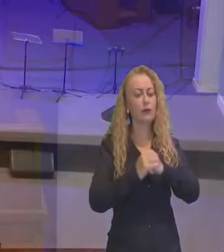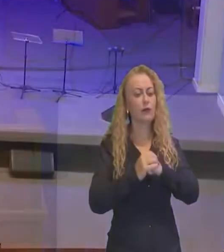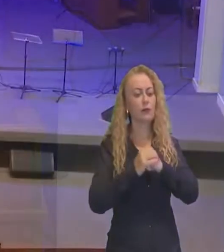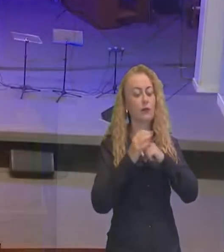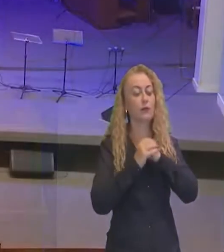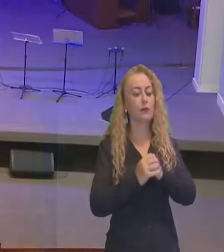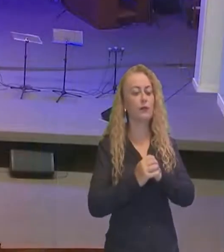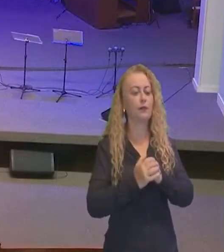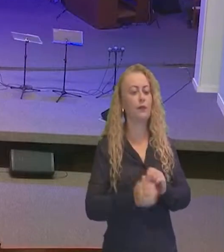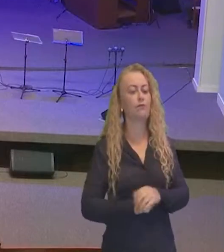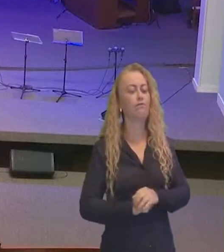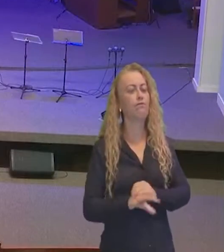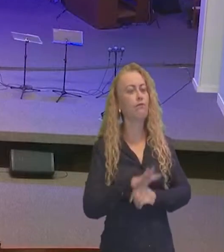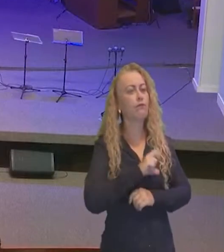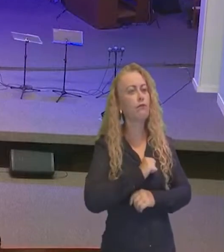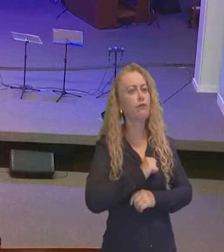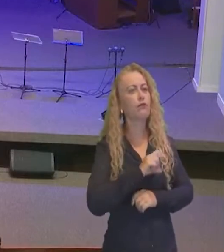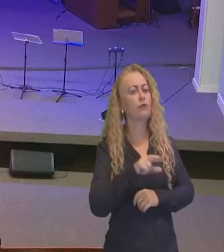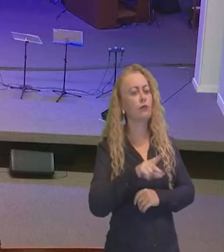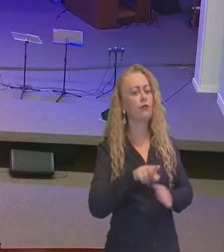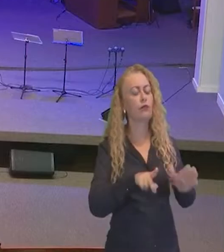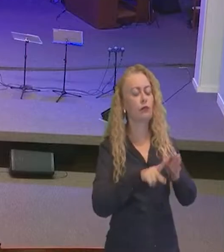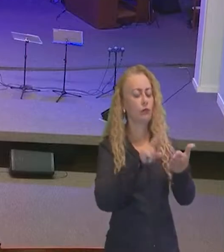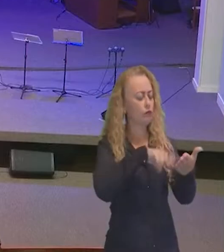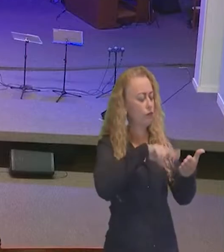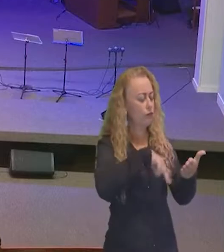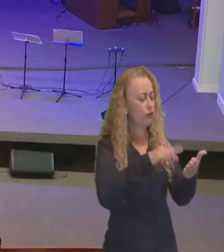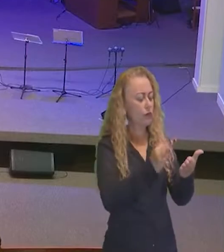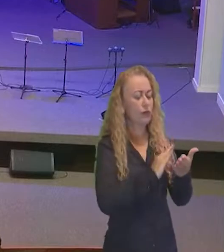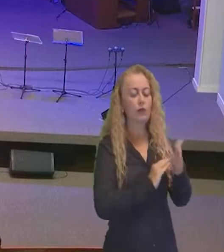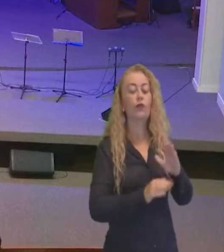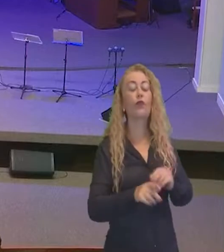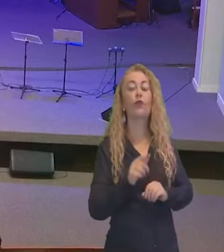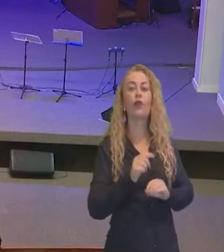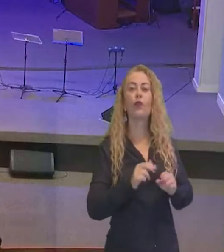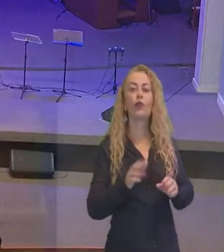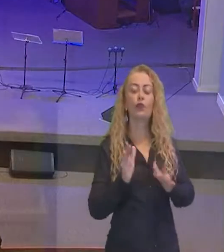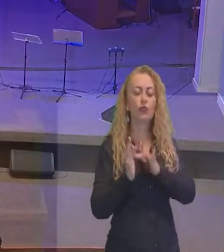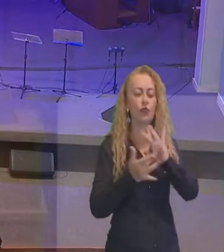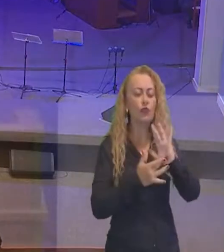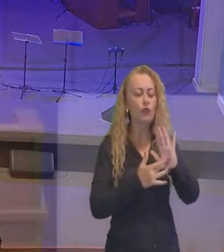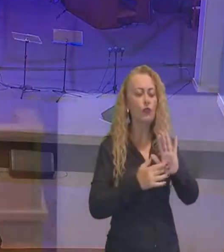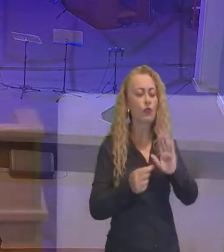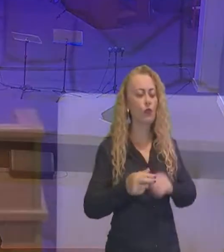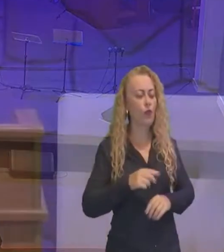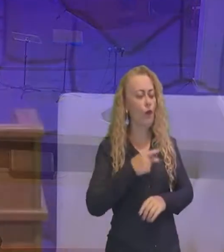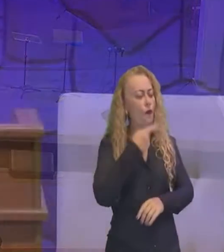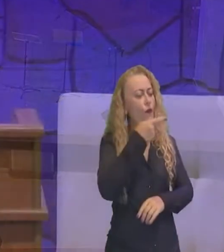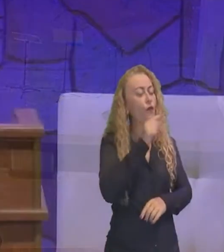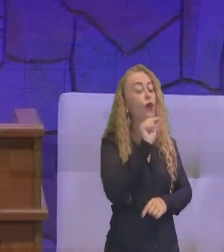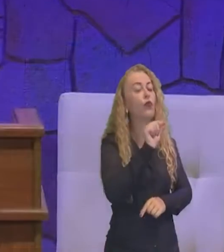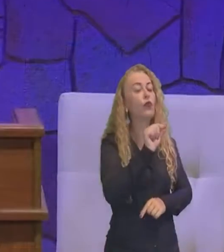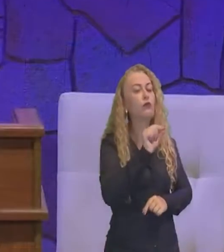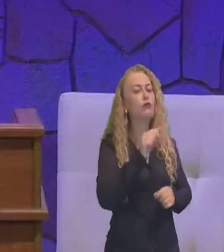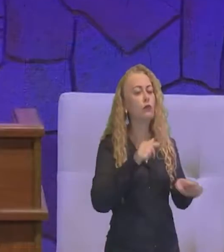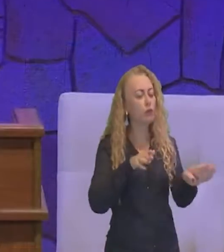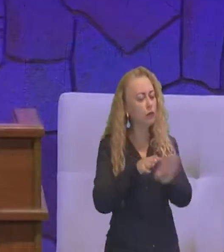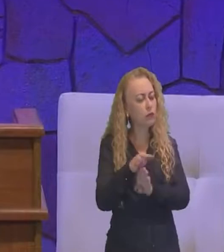amém. Queridos, neste texto, o Senhor Jesus nos adverte que